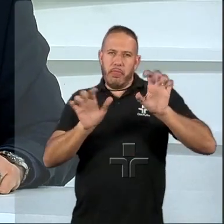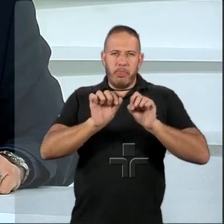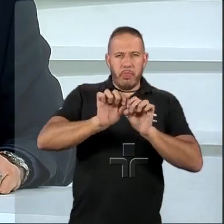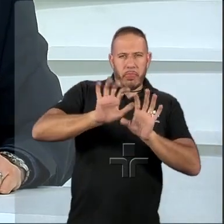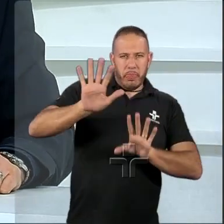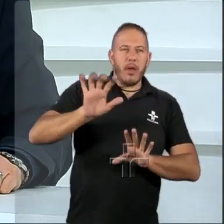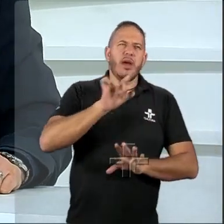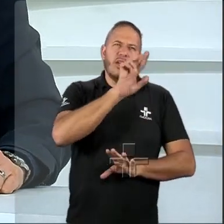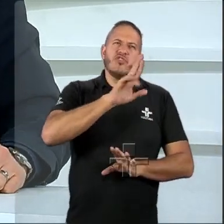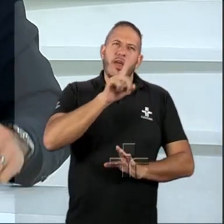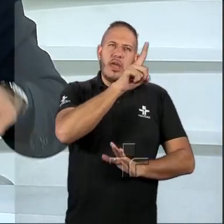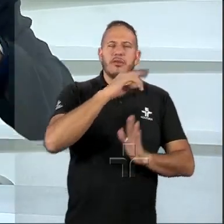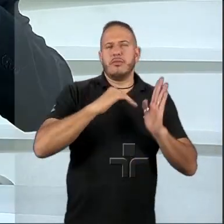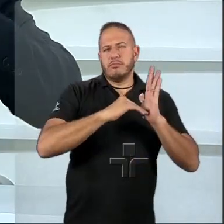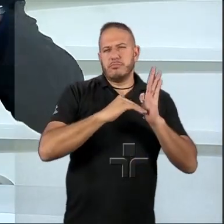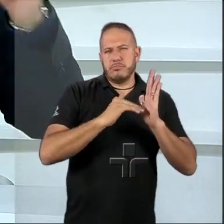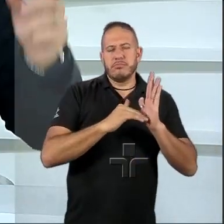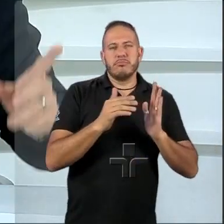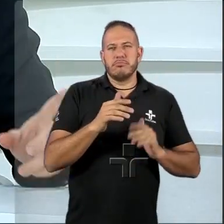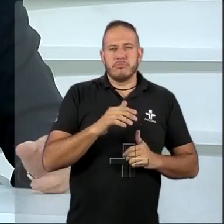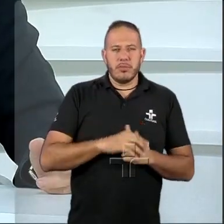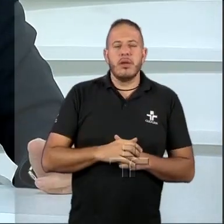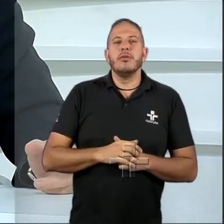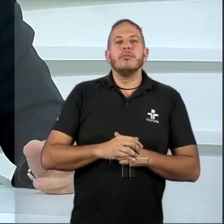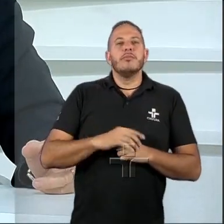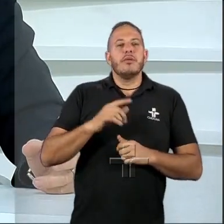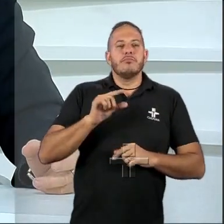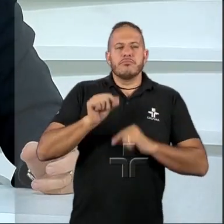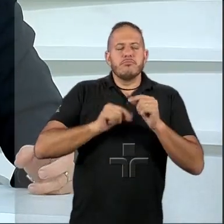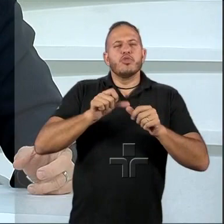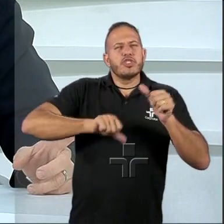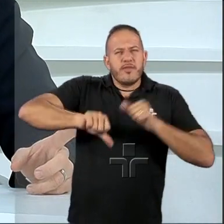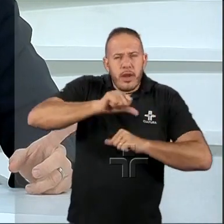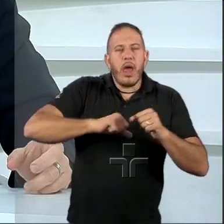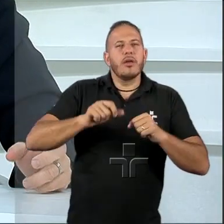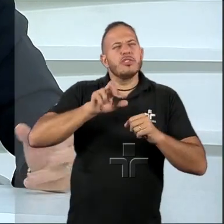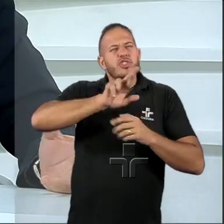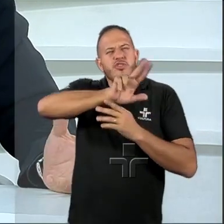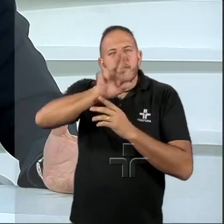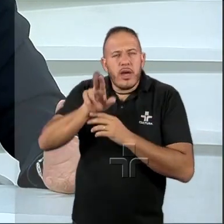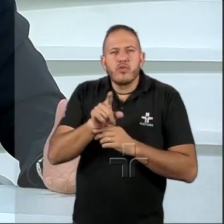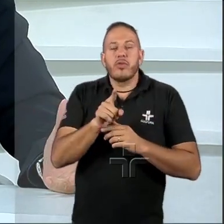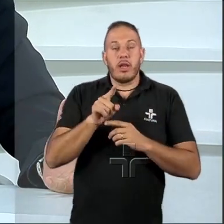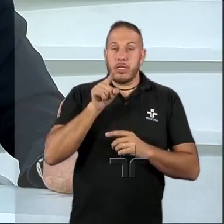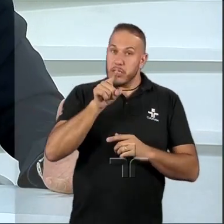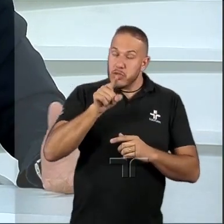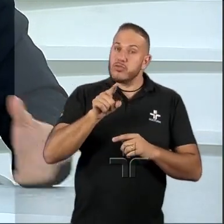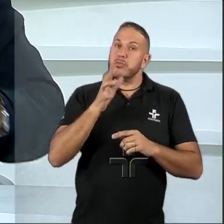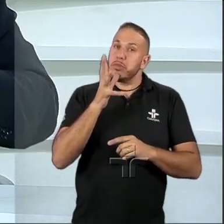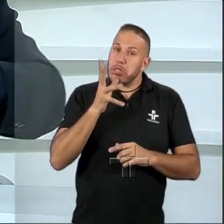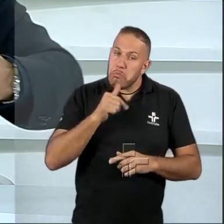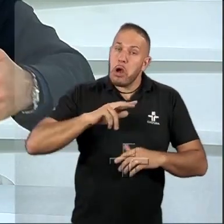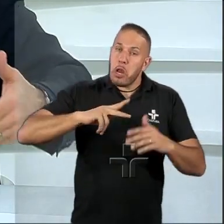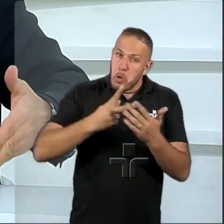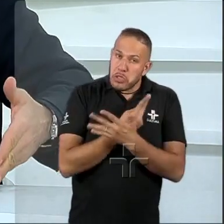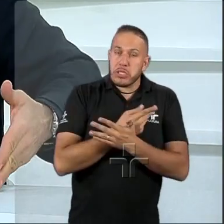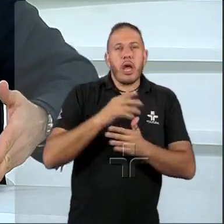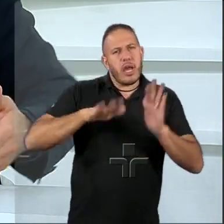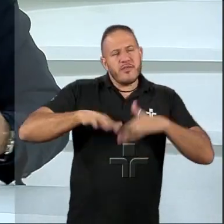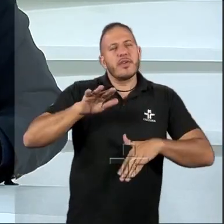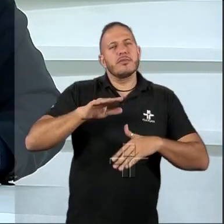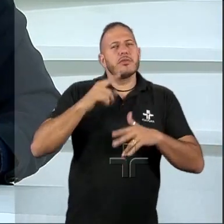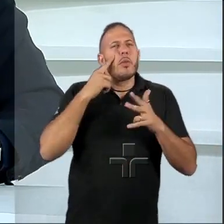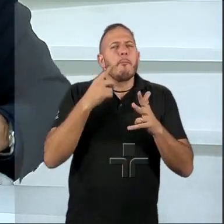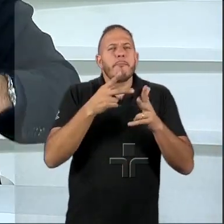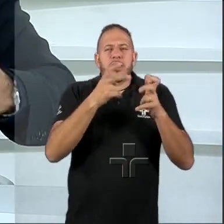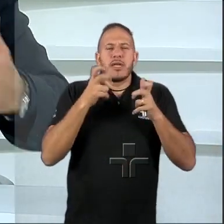Senado, né? Porque aí você tem um monte de viradas em vários lugares. isso demora a acontecer, ou pelo menos demora a ser